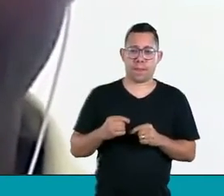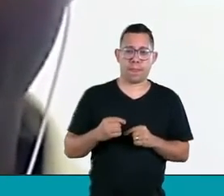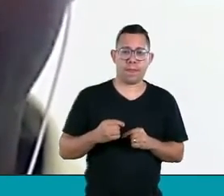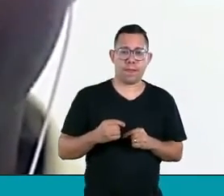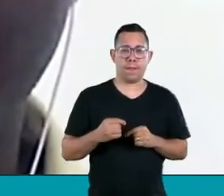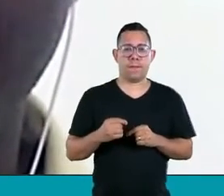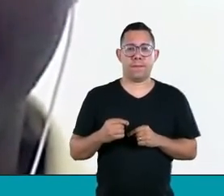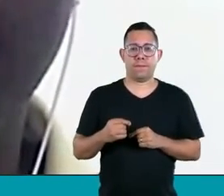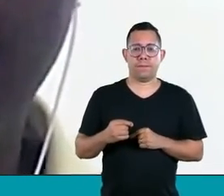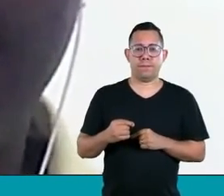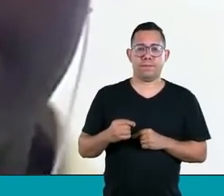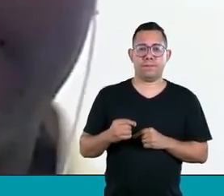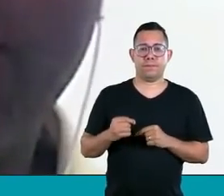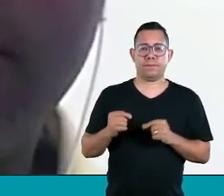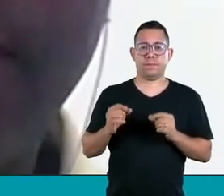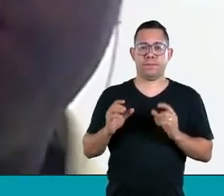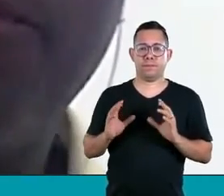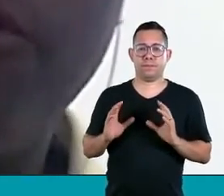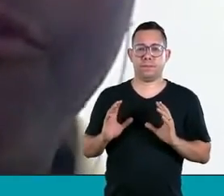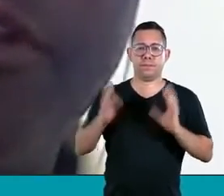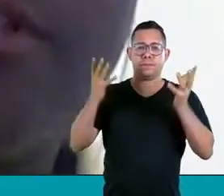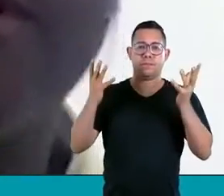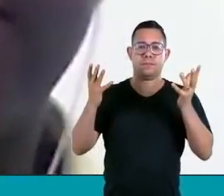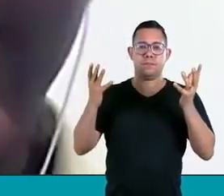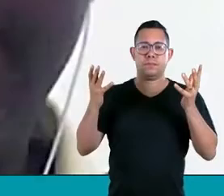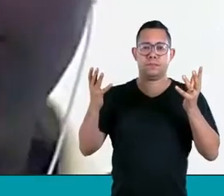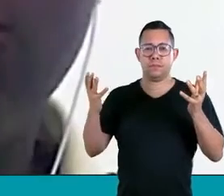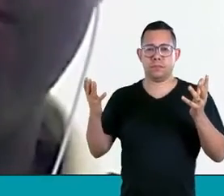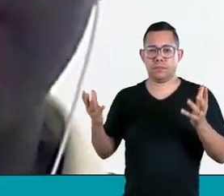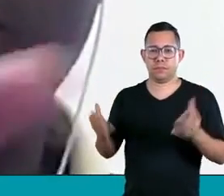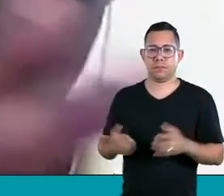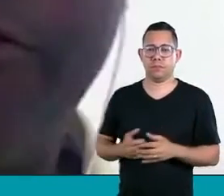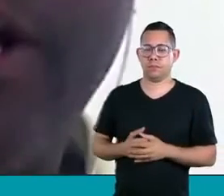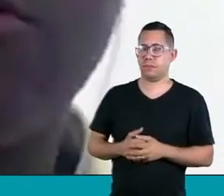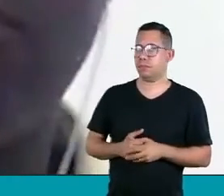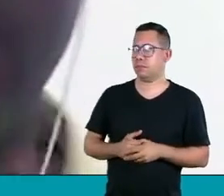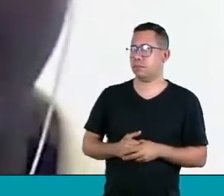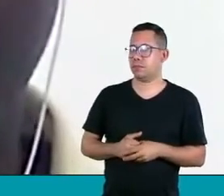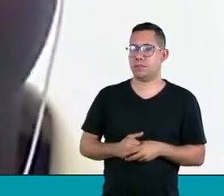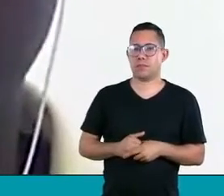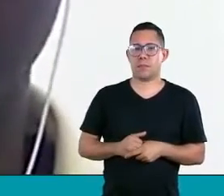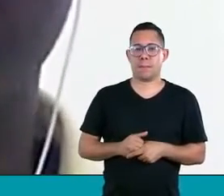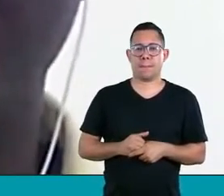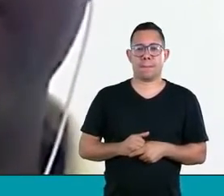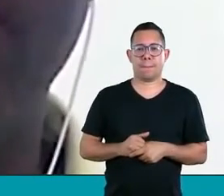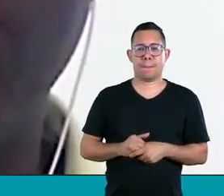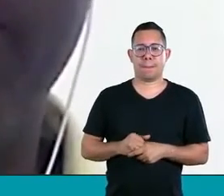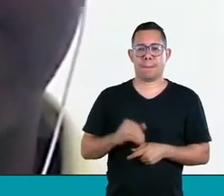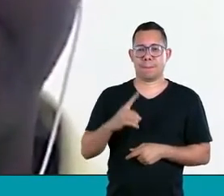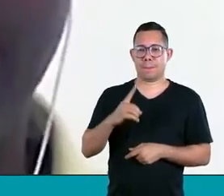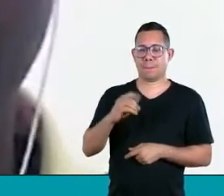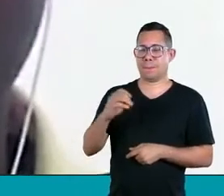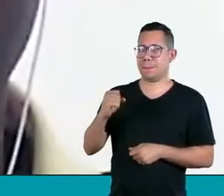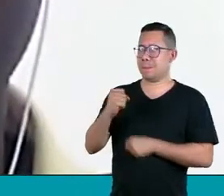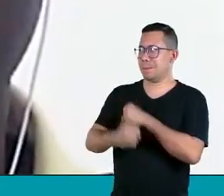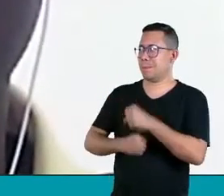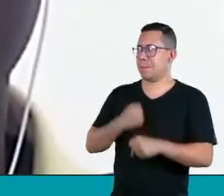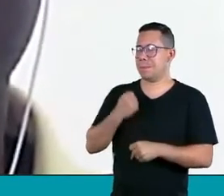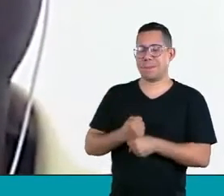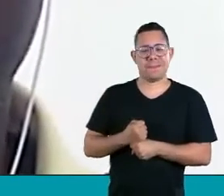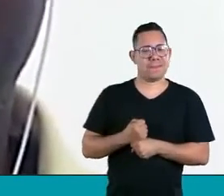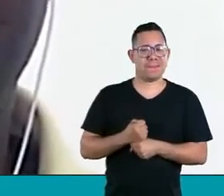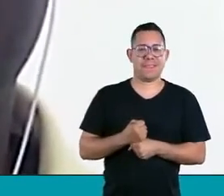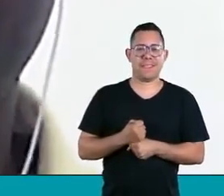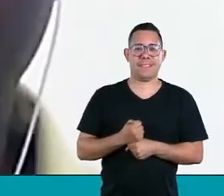do aniversário de Edgar Morin, mas eu, do ponto de vista da leitura que eu faço, sintetizo, né, o pensamento de Edgar